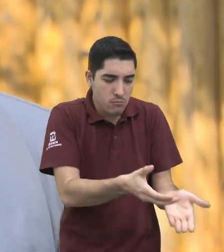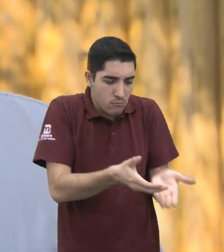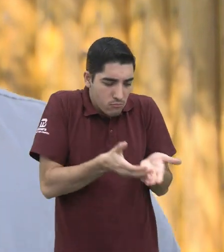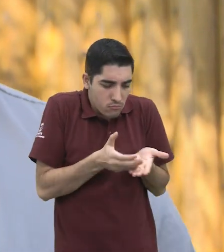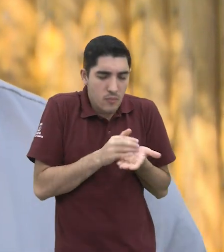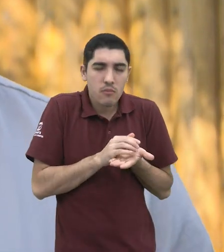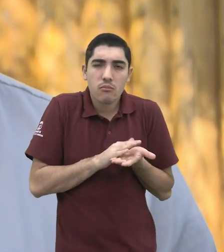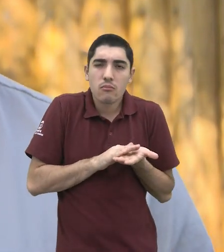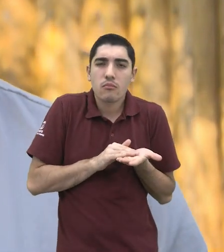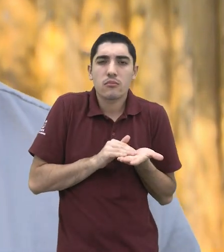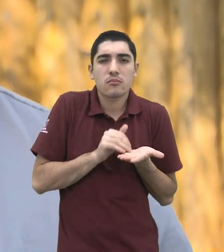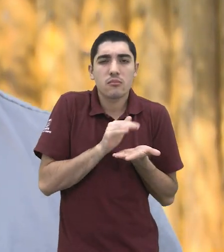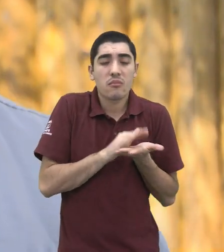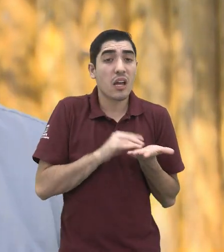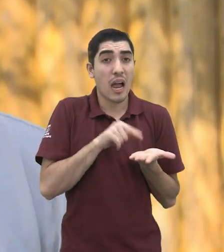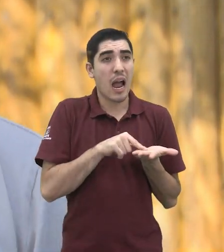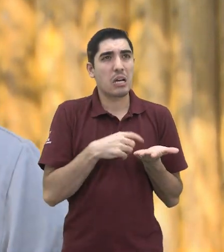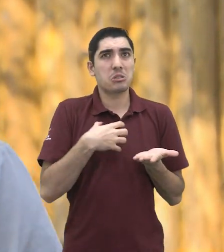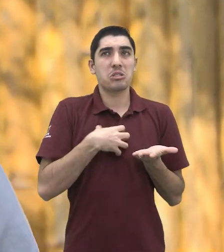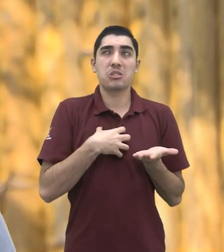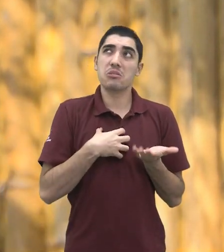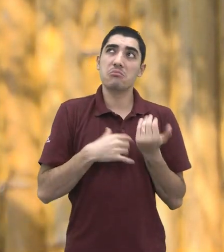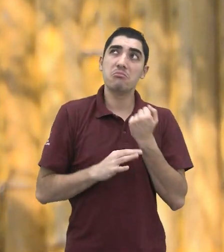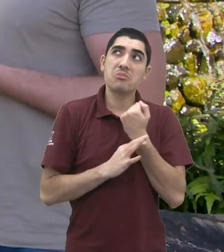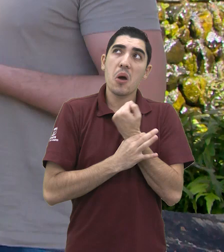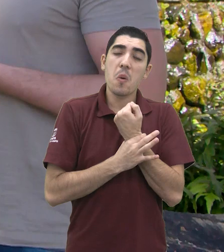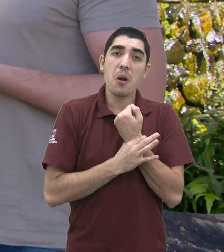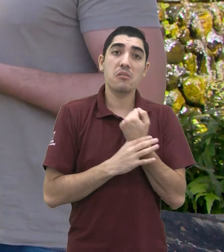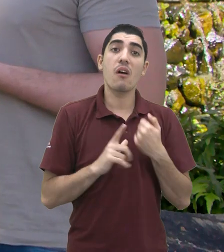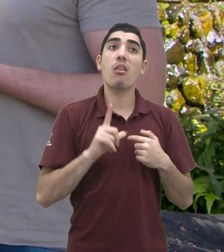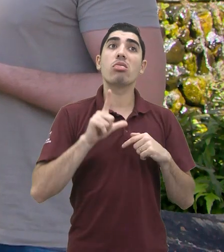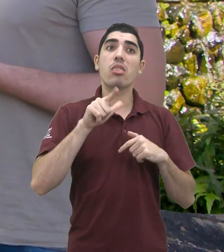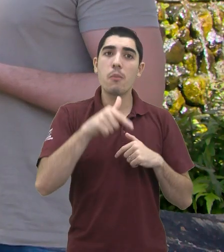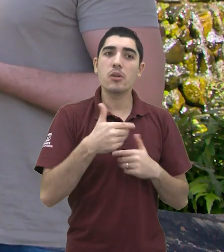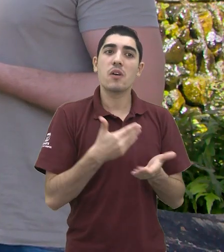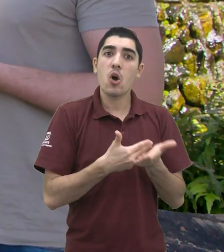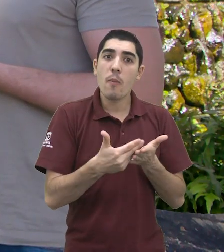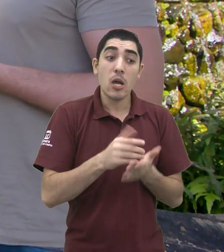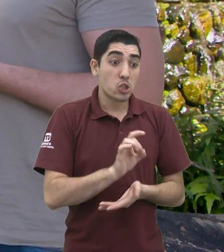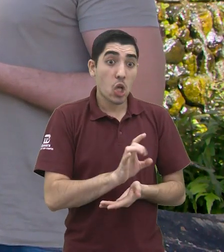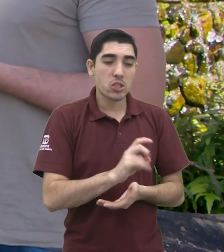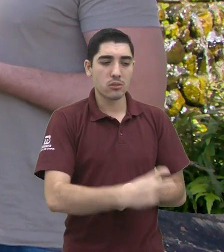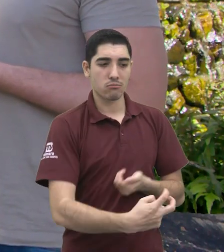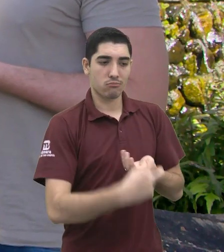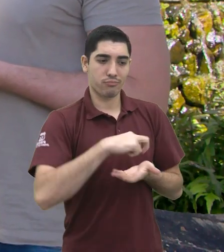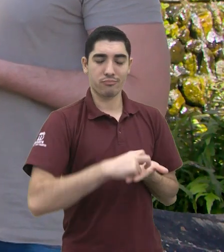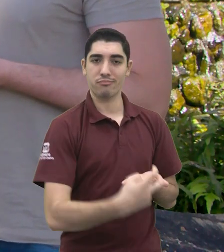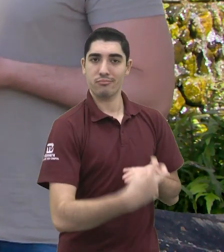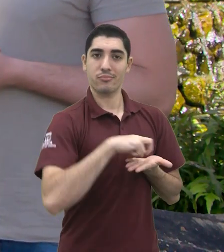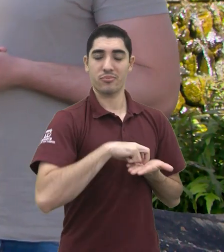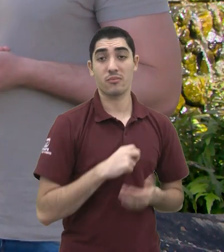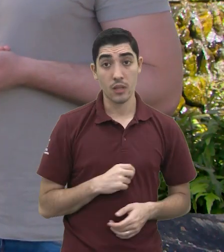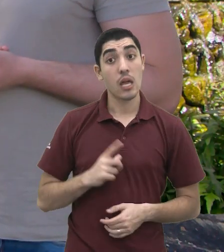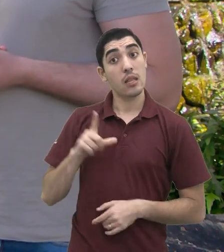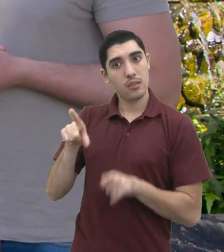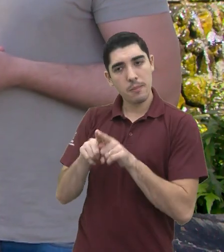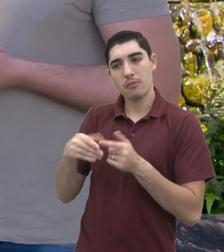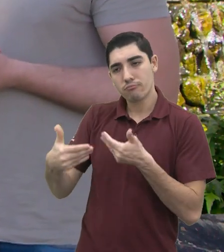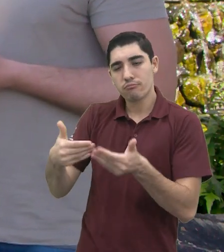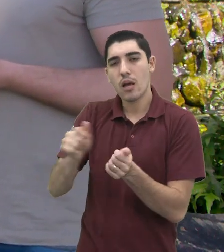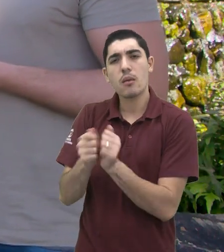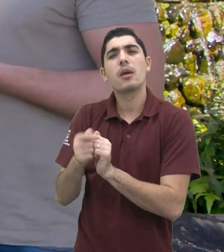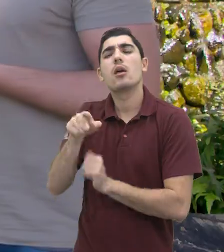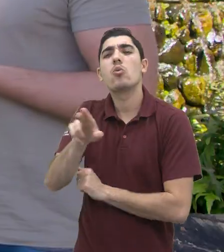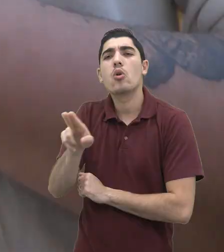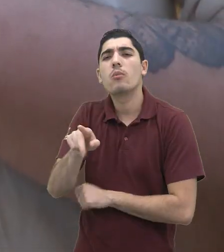colocar a mão, deixar quietinho, eles verem que a sua mão não faz mal para eles, quando você começar a ver, eles já vão começar a subir sozinho na sua mão. E questão de adaptação, né?